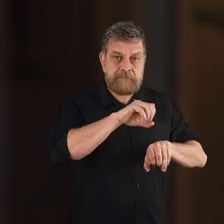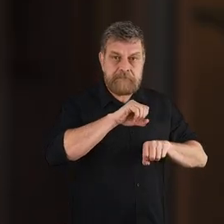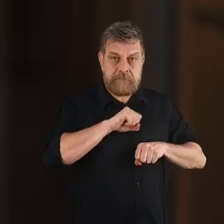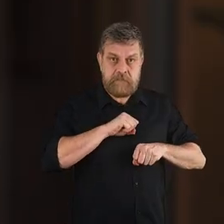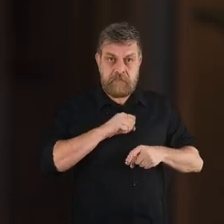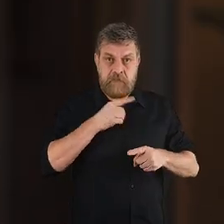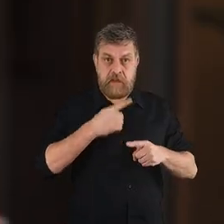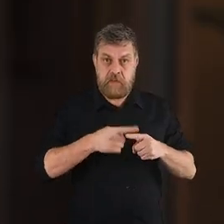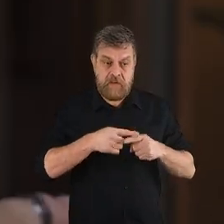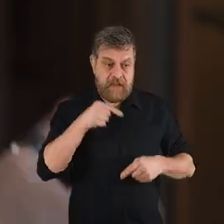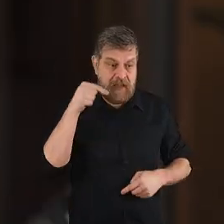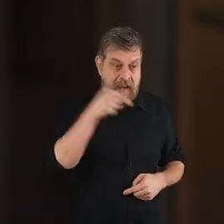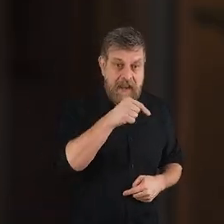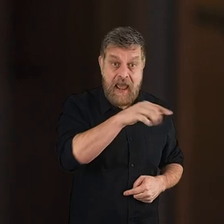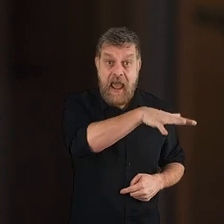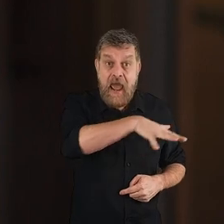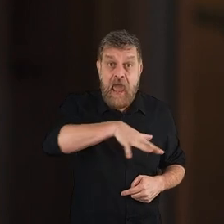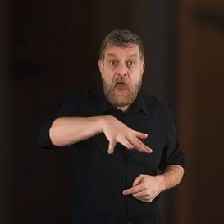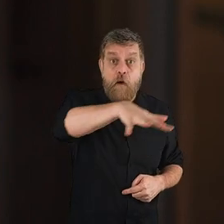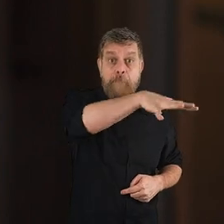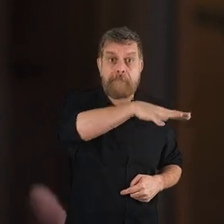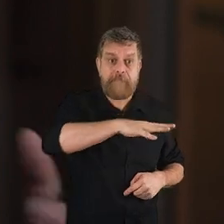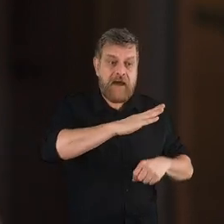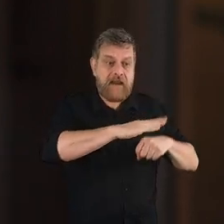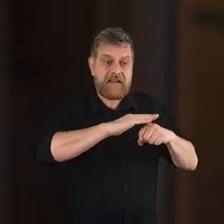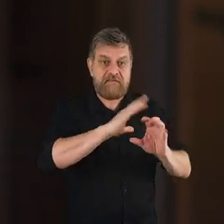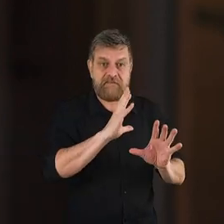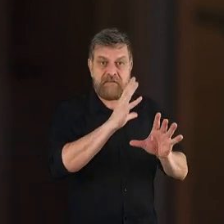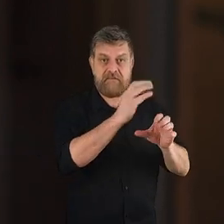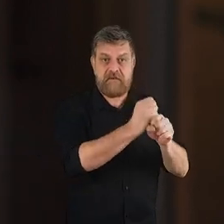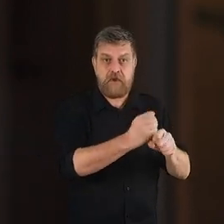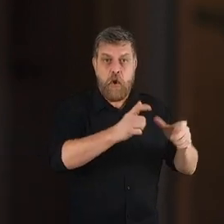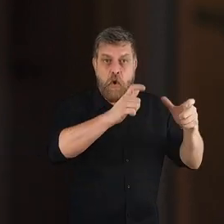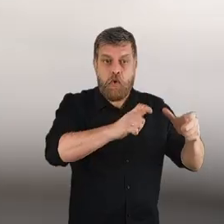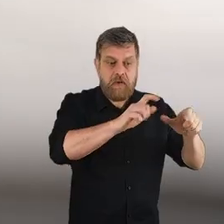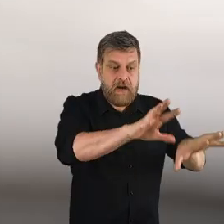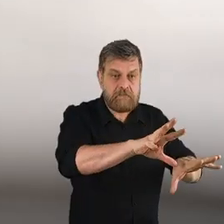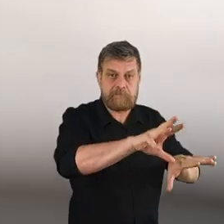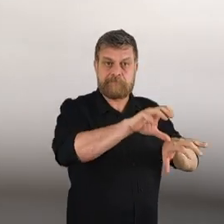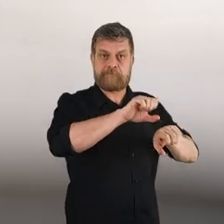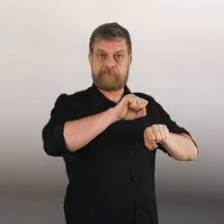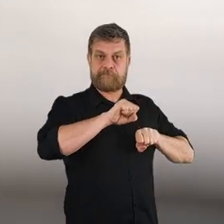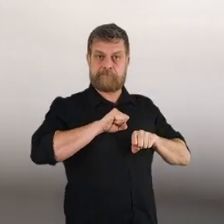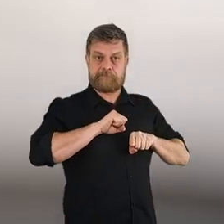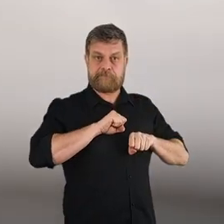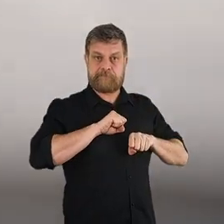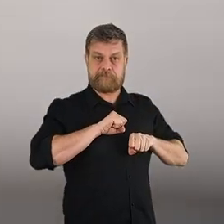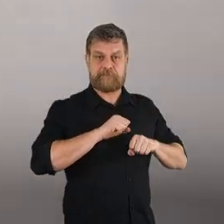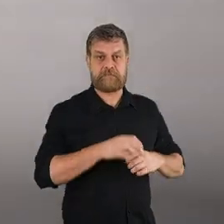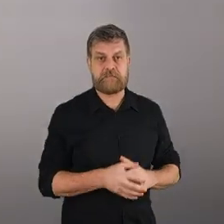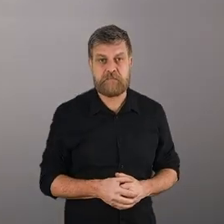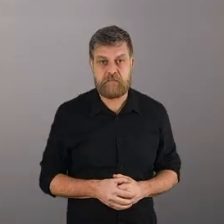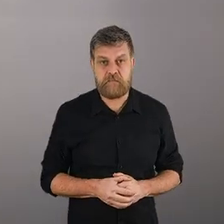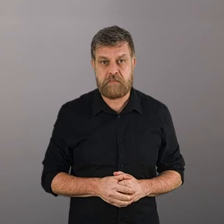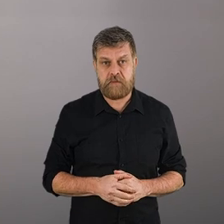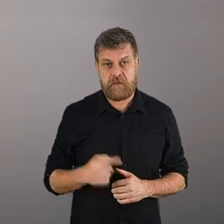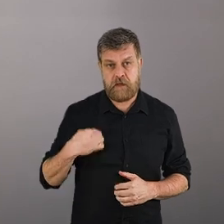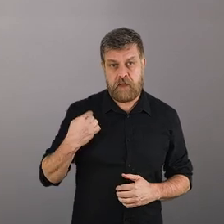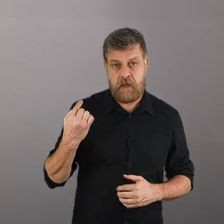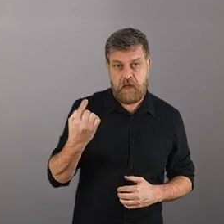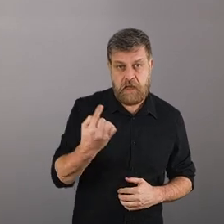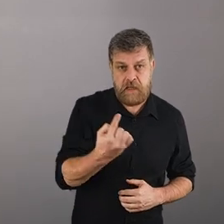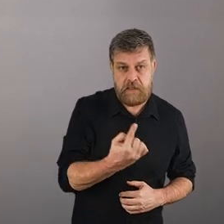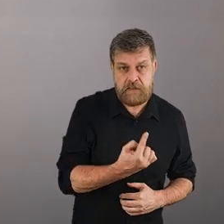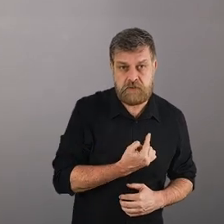ser constituído de afetos, o lugar nunca deixa o indivíduo. Se nós pegarmos os